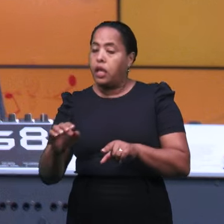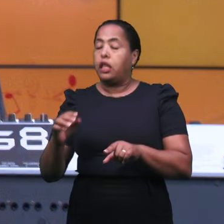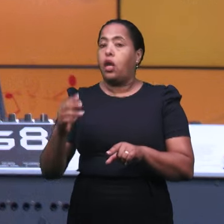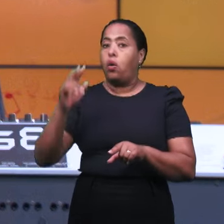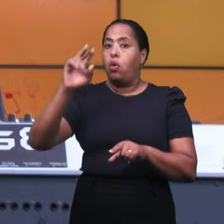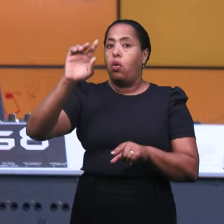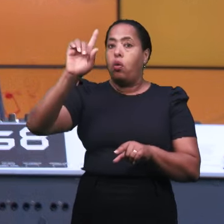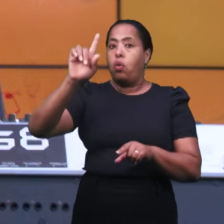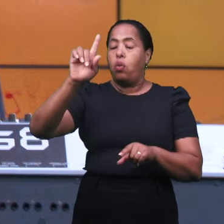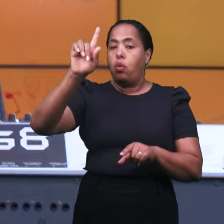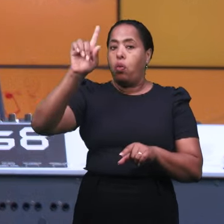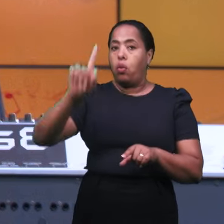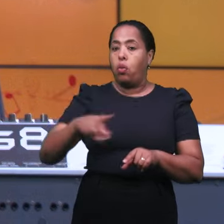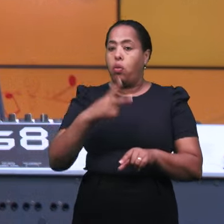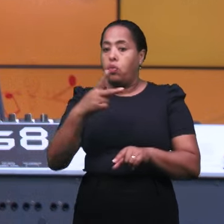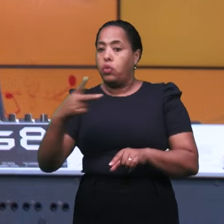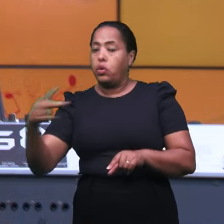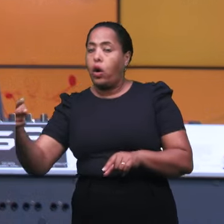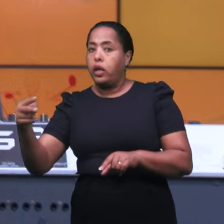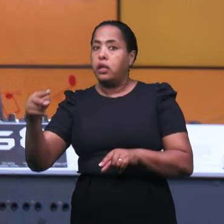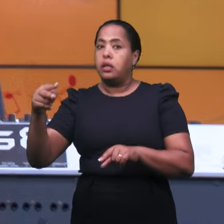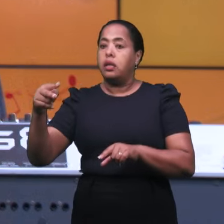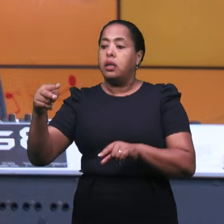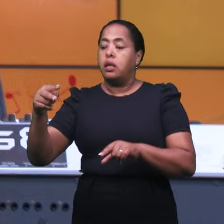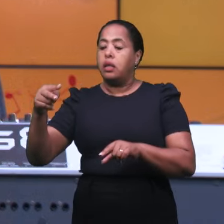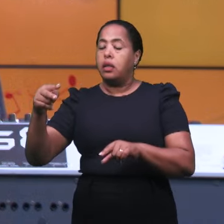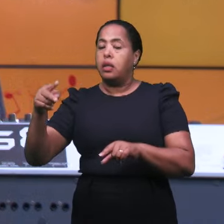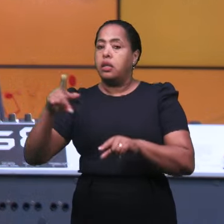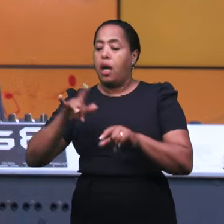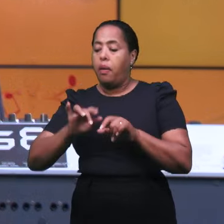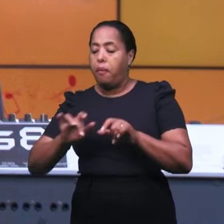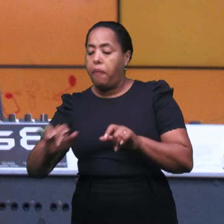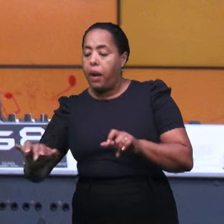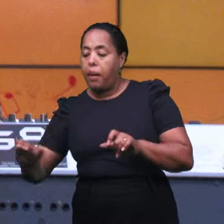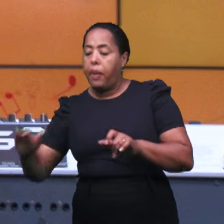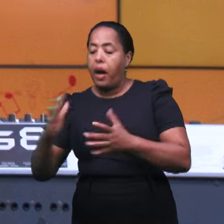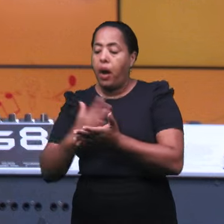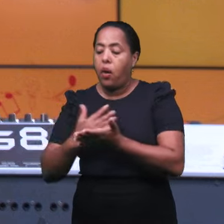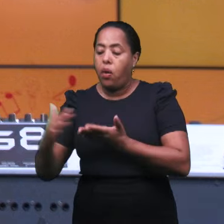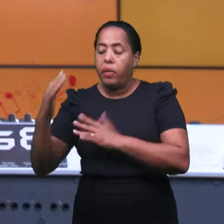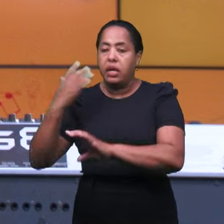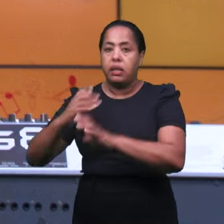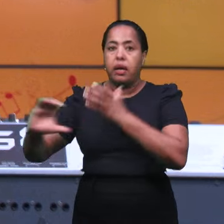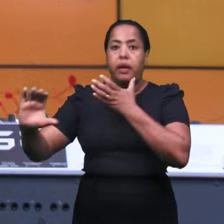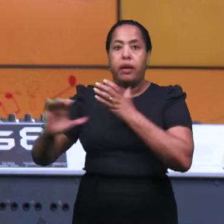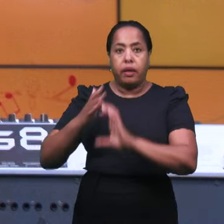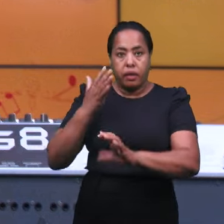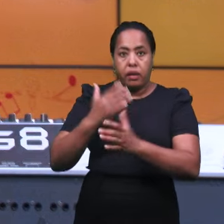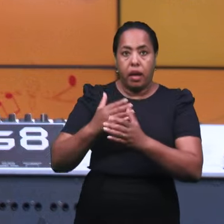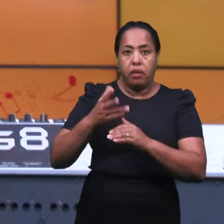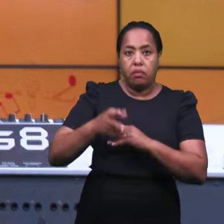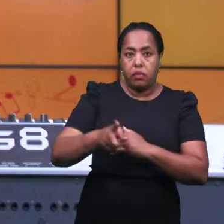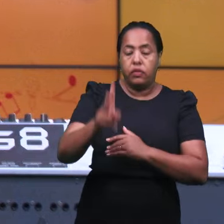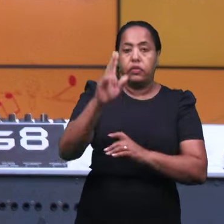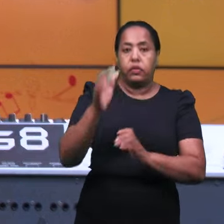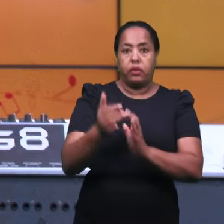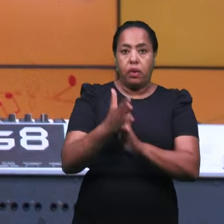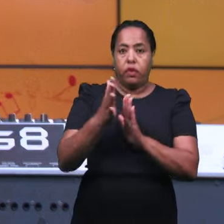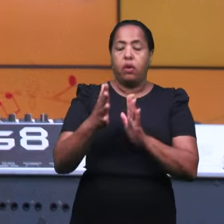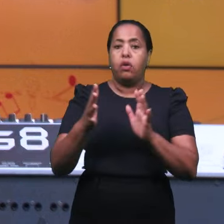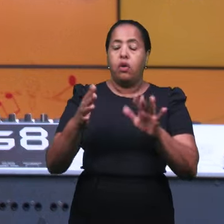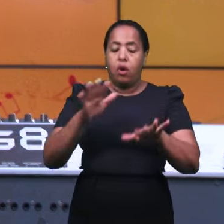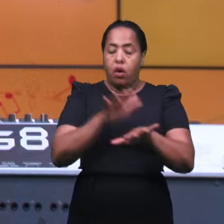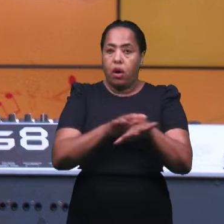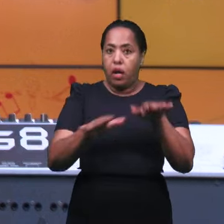tempos, soltar aqui a mãozinha, já começar a louvar para continuar o louvor. Vamos então de mãos